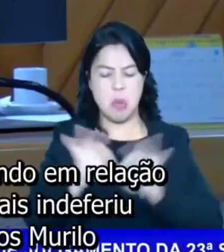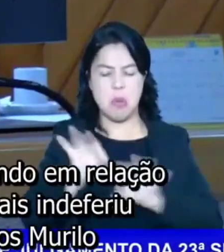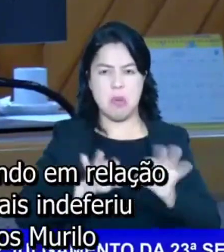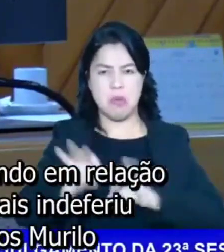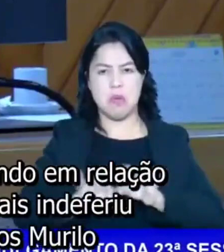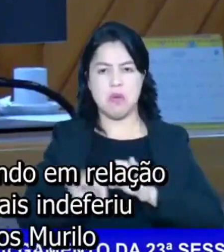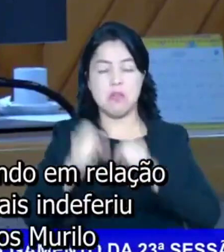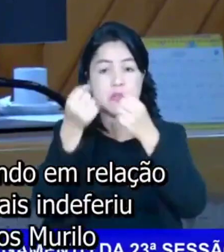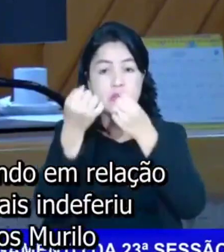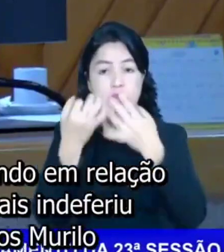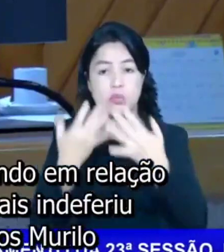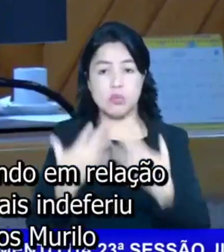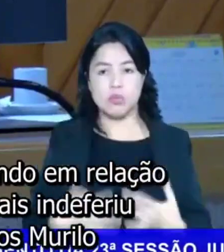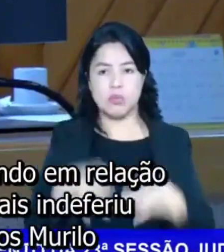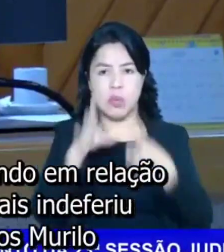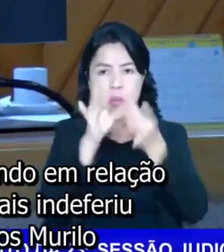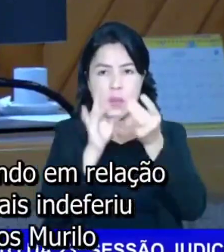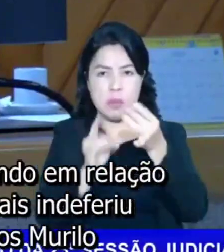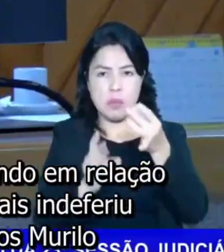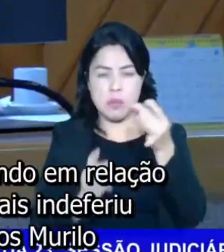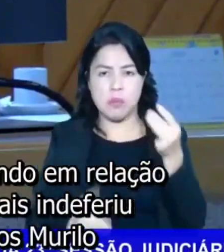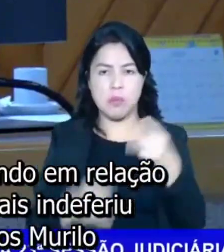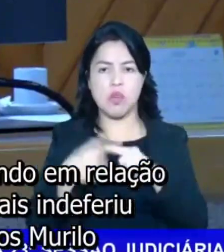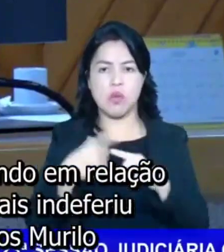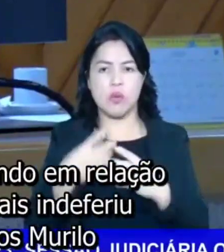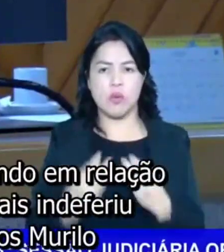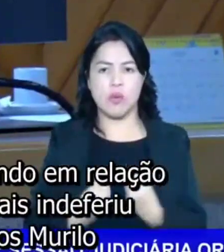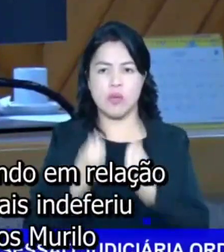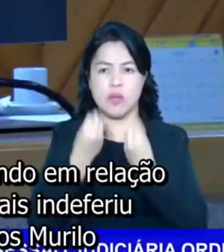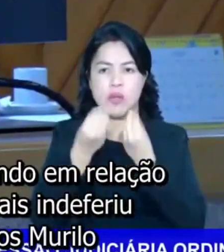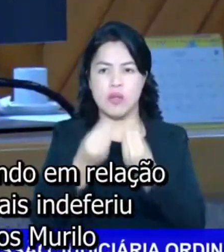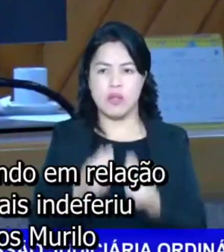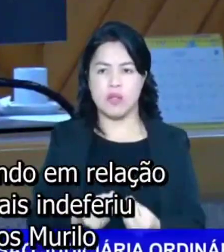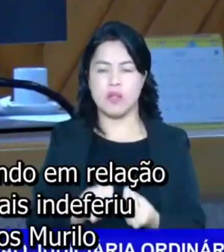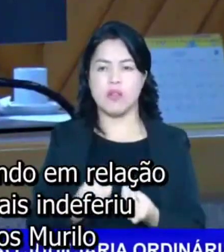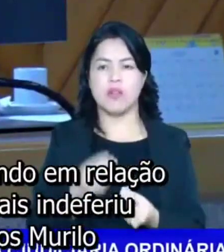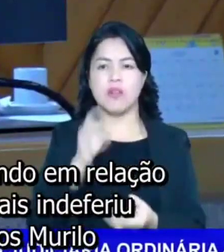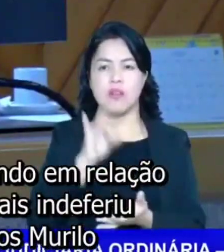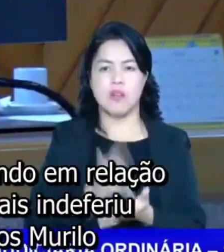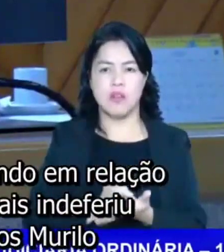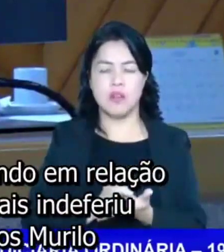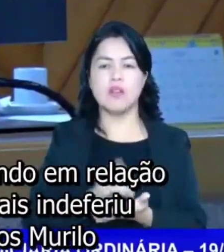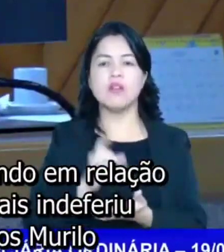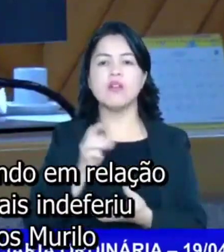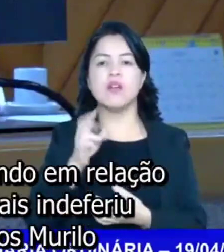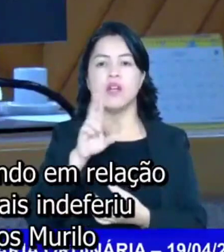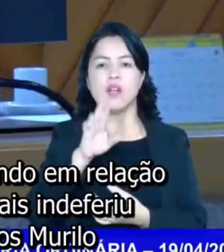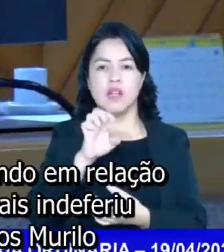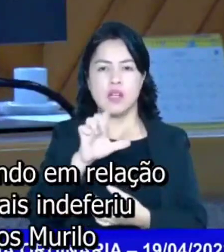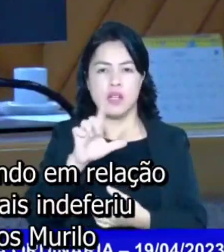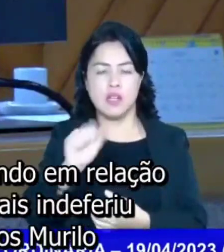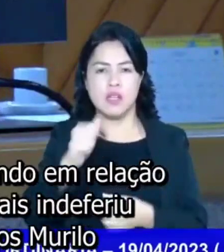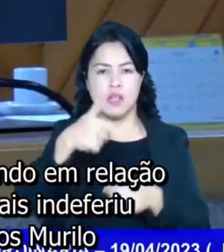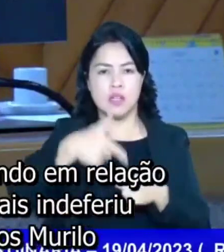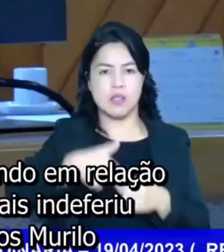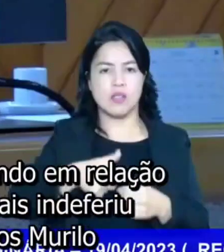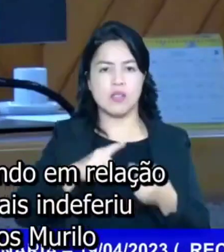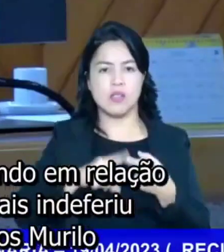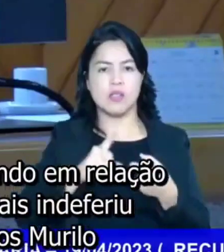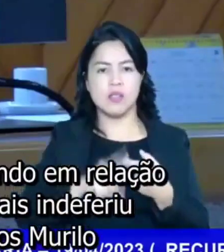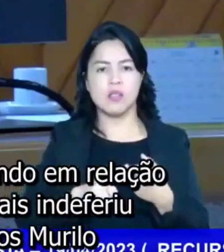fundamentada, explicou por que estava concedendo em relação a Real Petróleo, a Zenilce, a